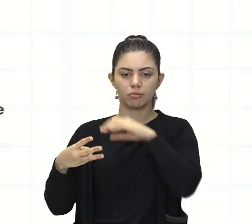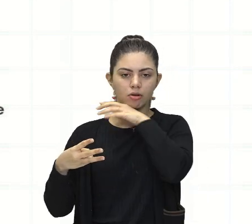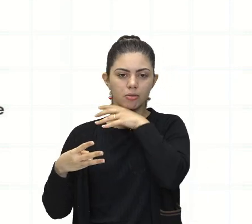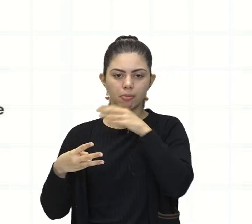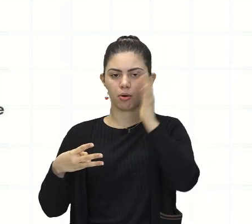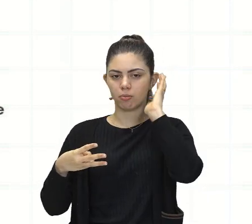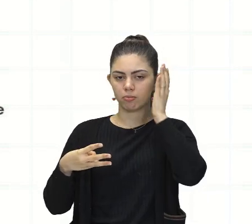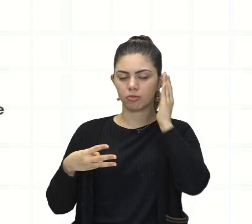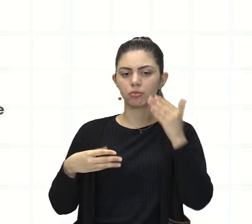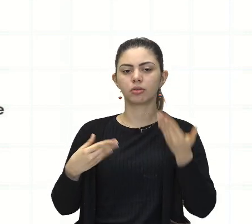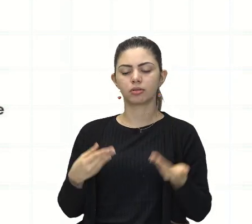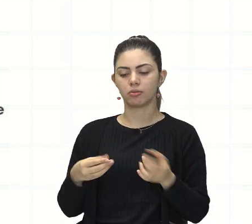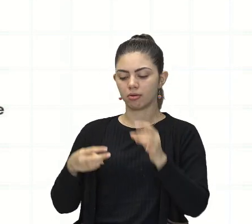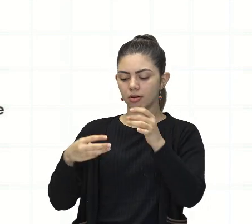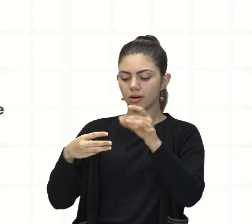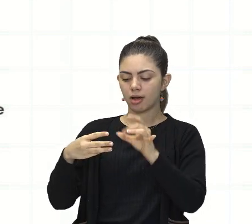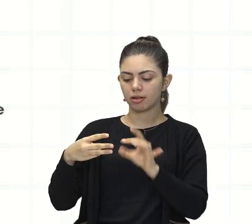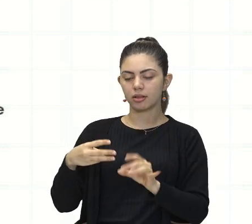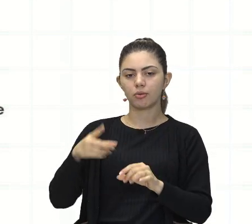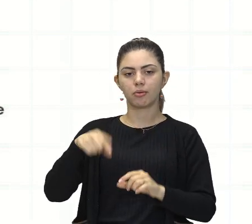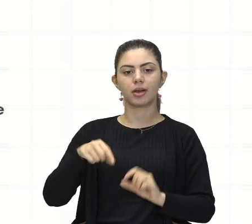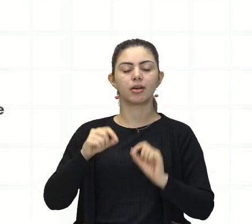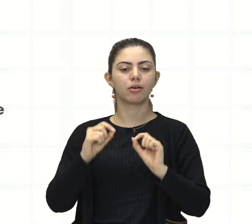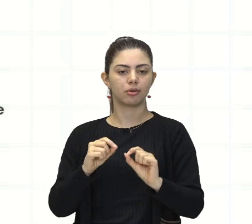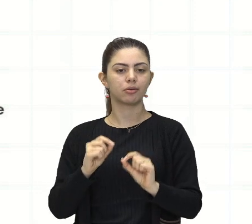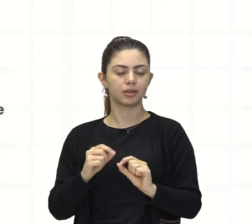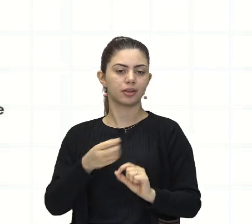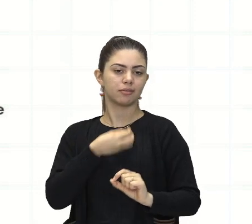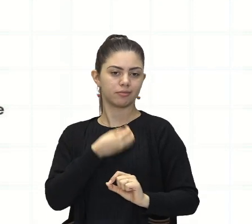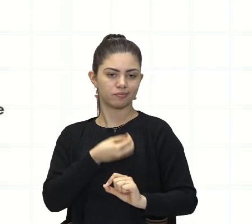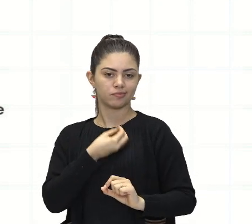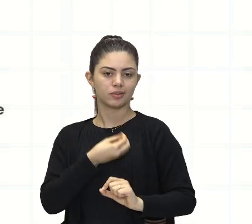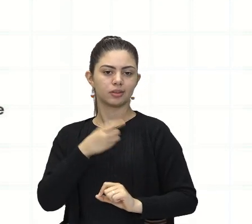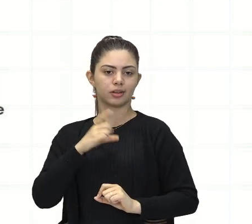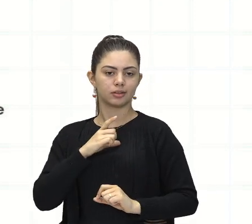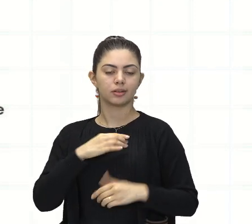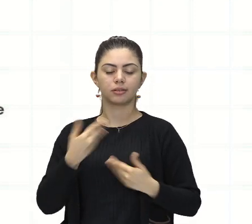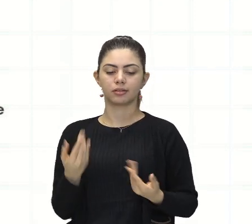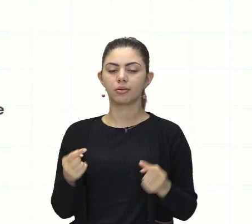E nós chamamos gramaticalmente de